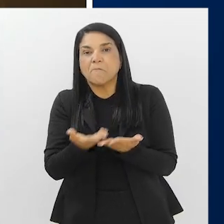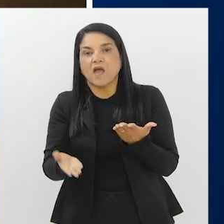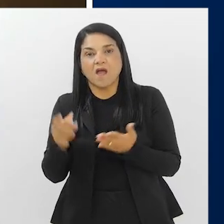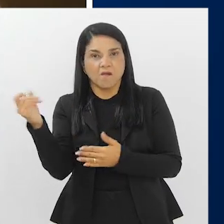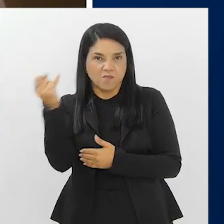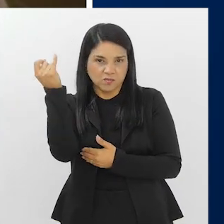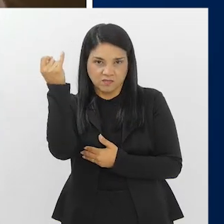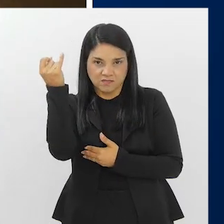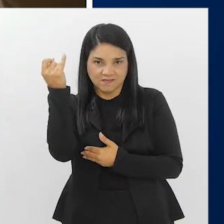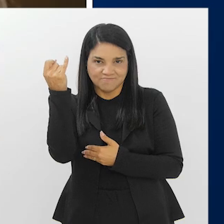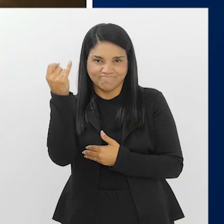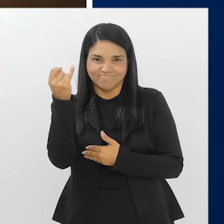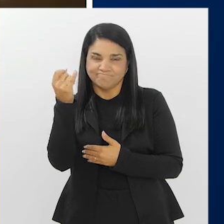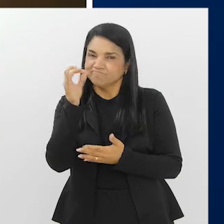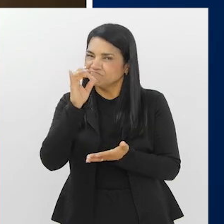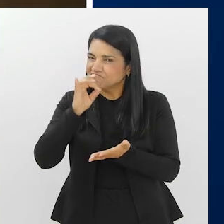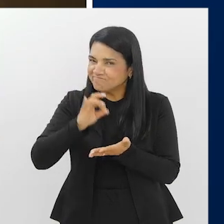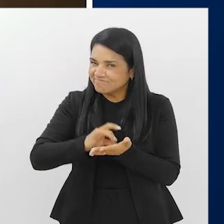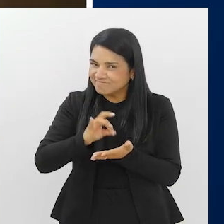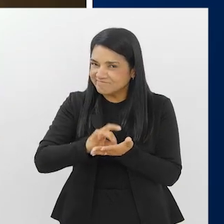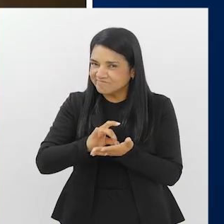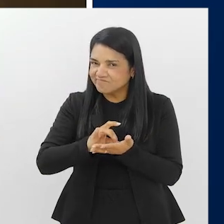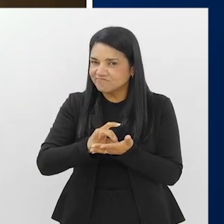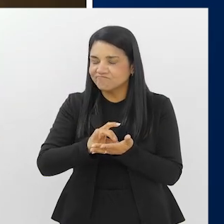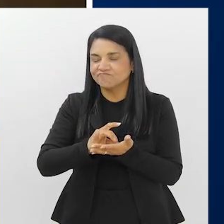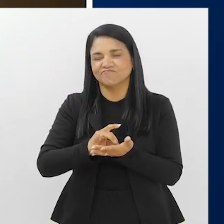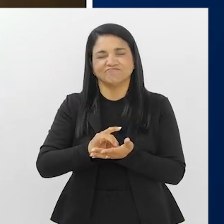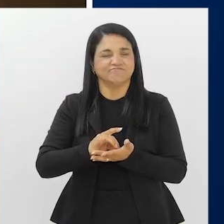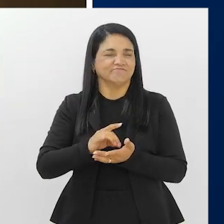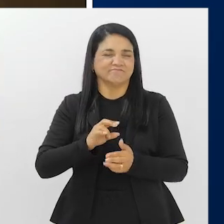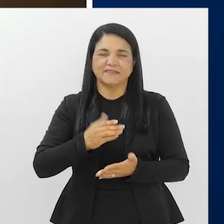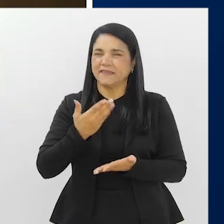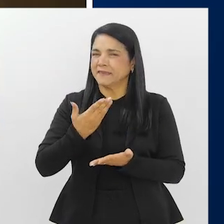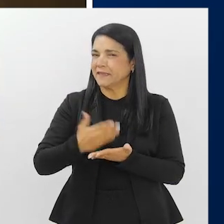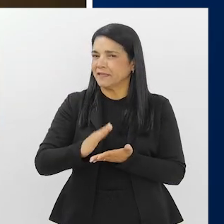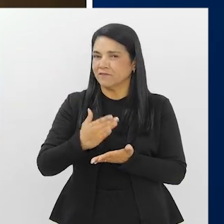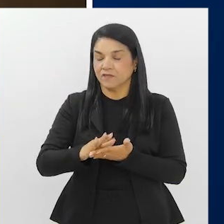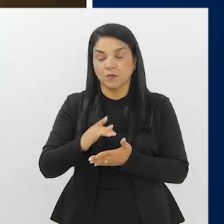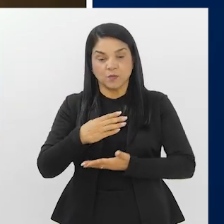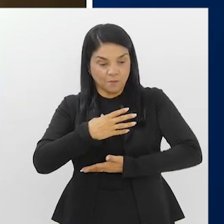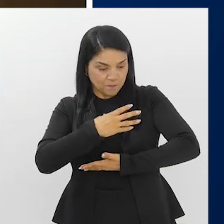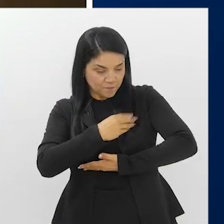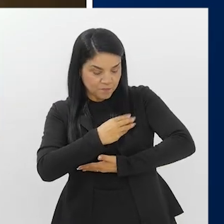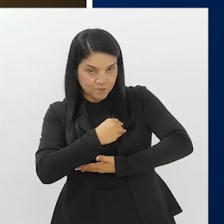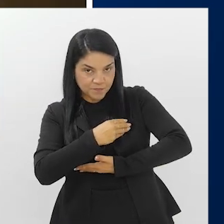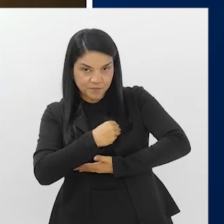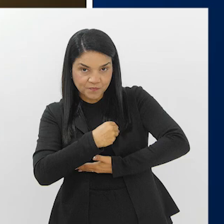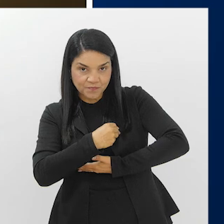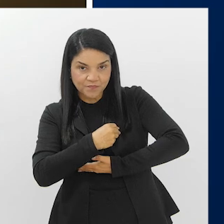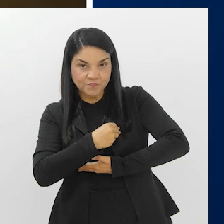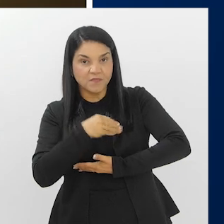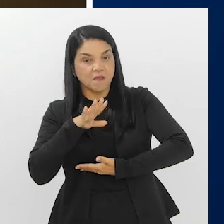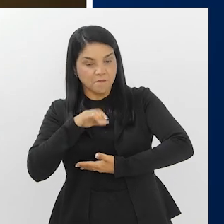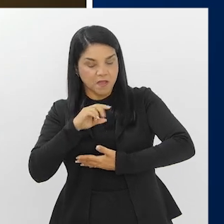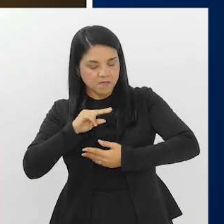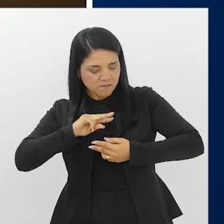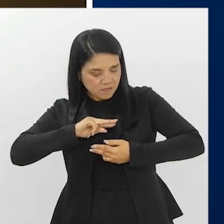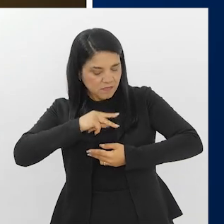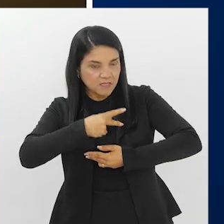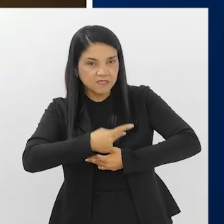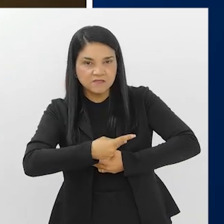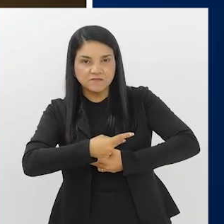mas na verdade não está perdendo importância. O aleitamento materno, enquanto a mãe está amamentando, ela está transferindo anticorpos, ela